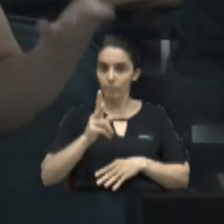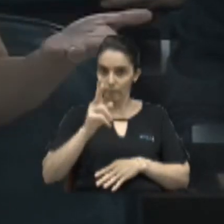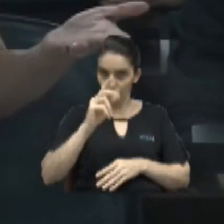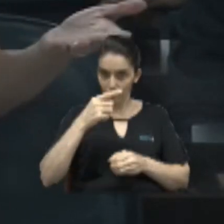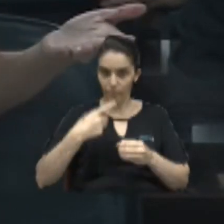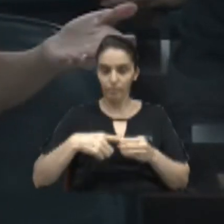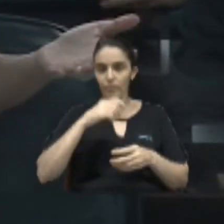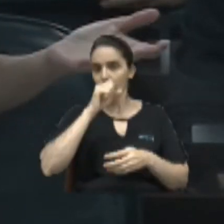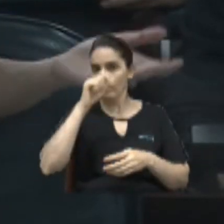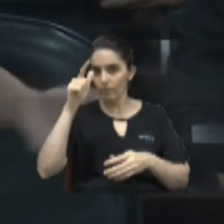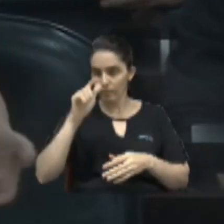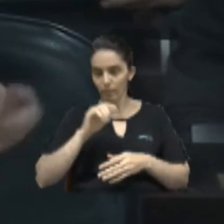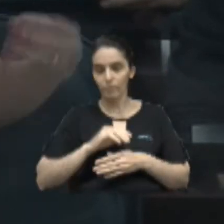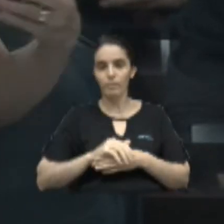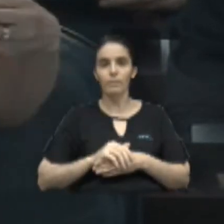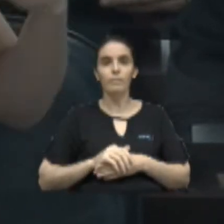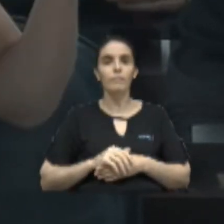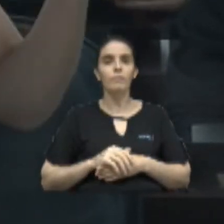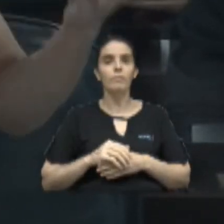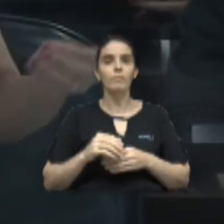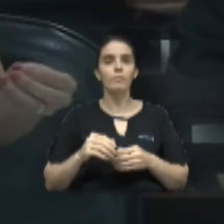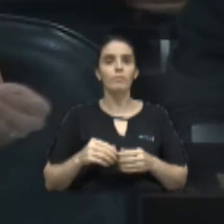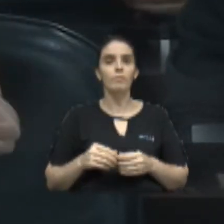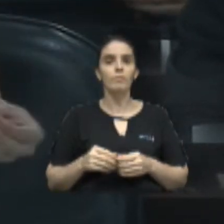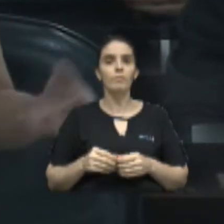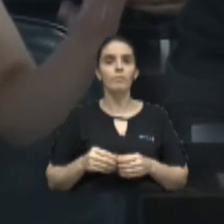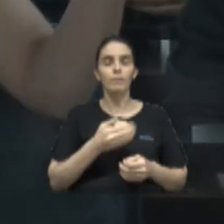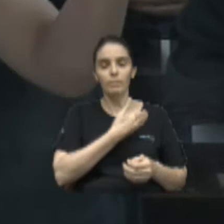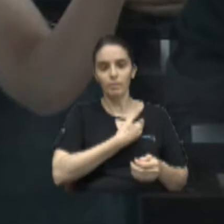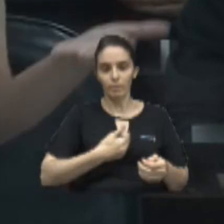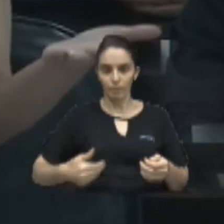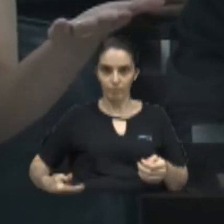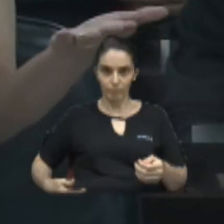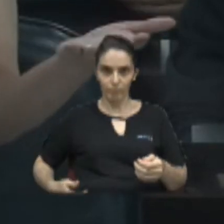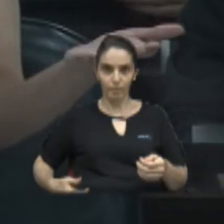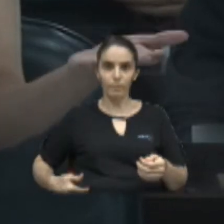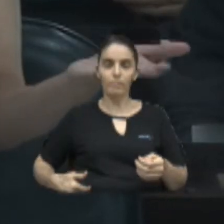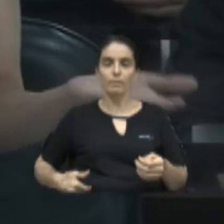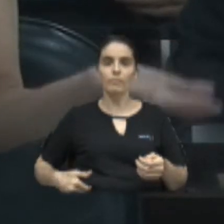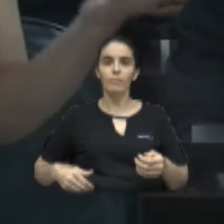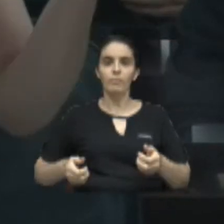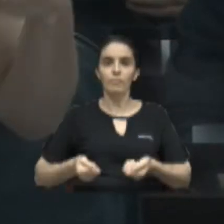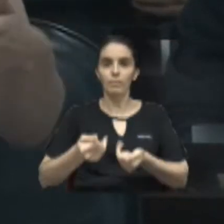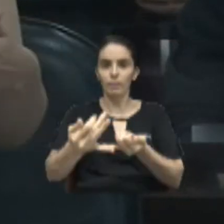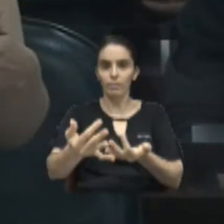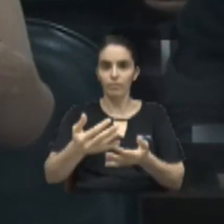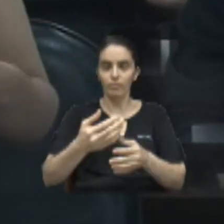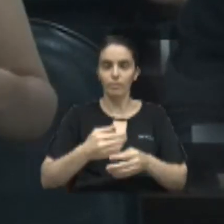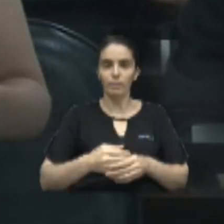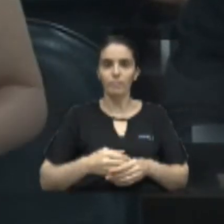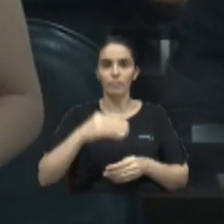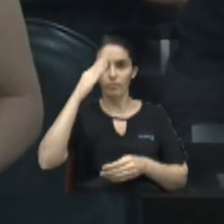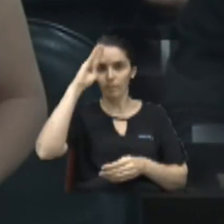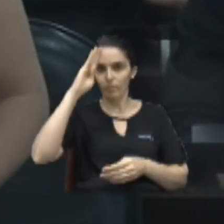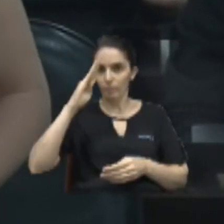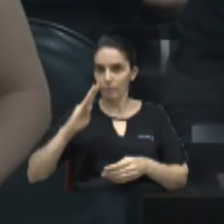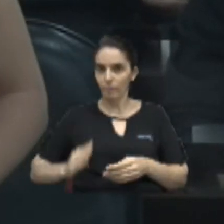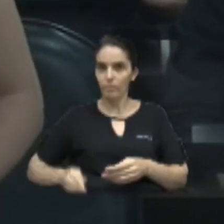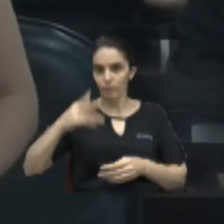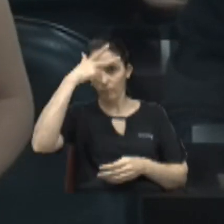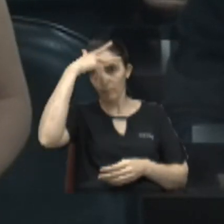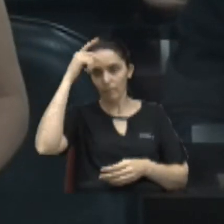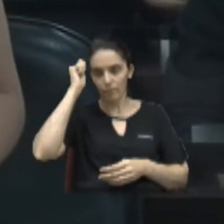poder público em especial, sempre fornecendo honrarias para a prefeitura, para esta